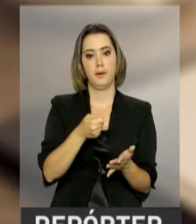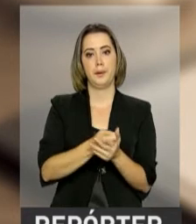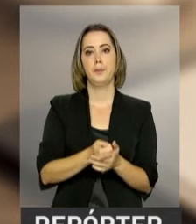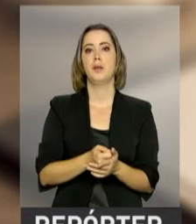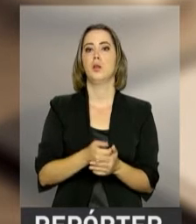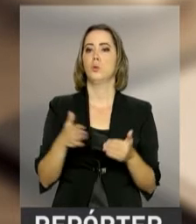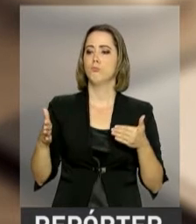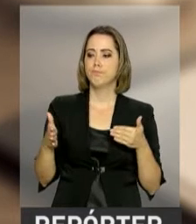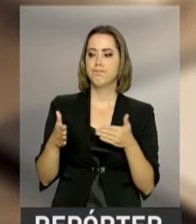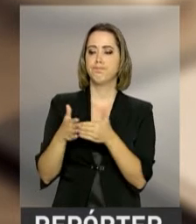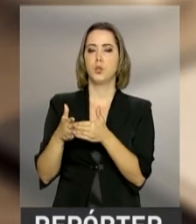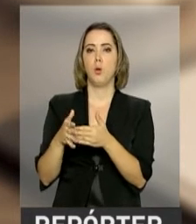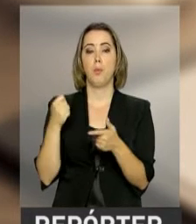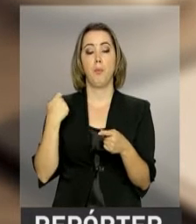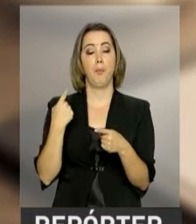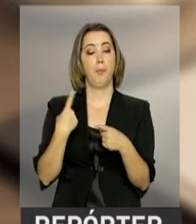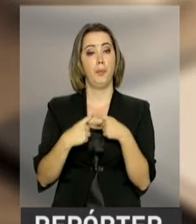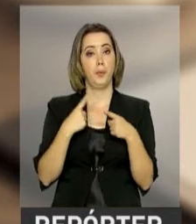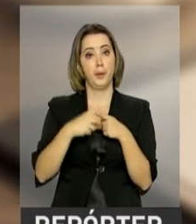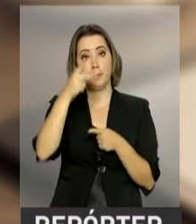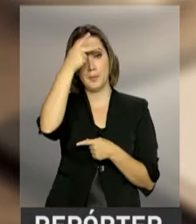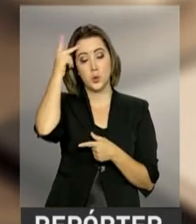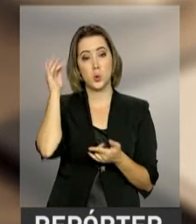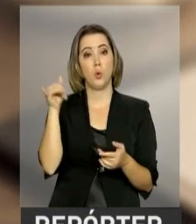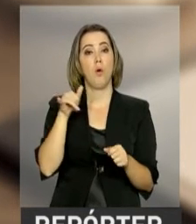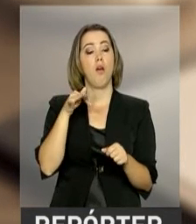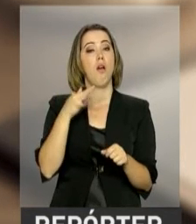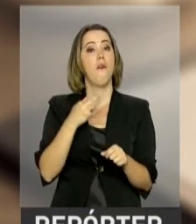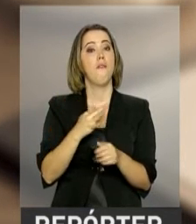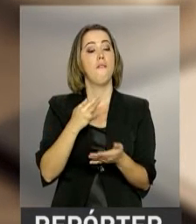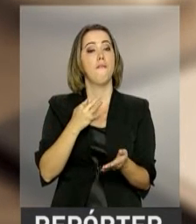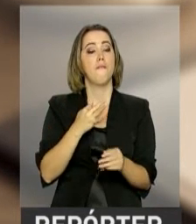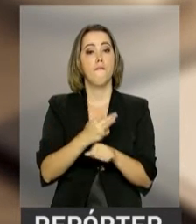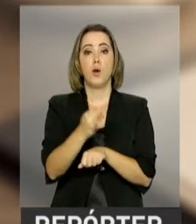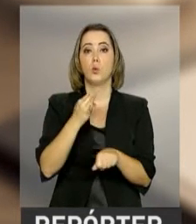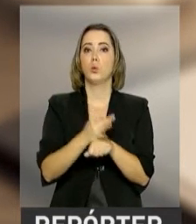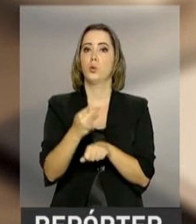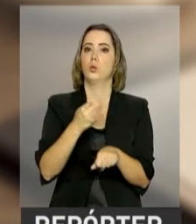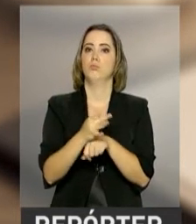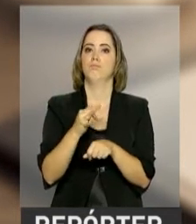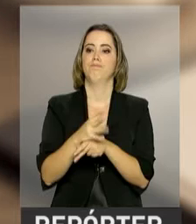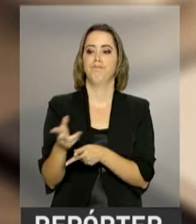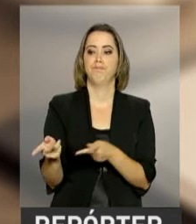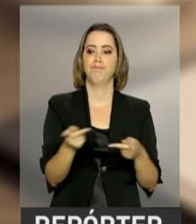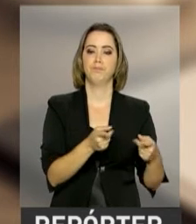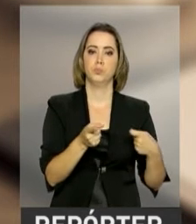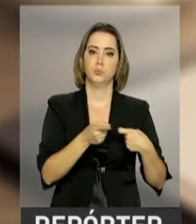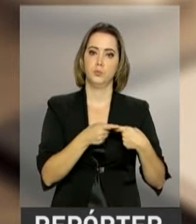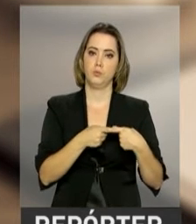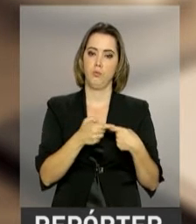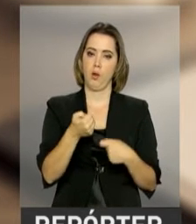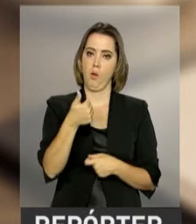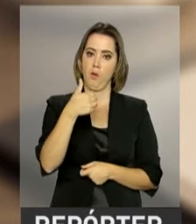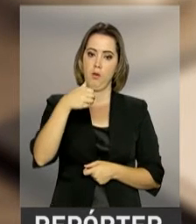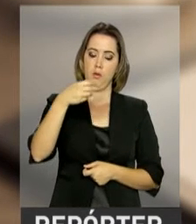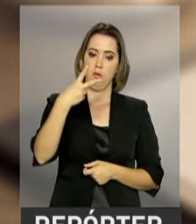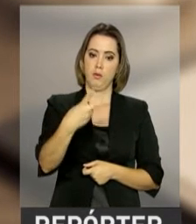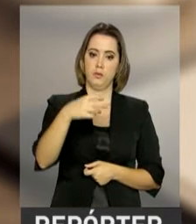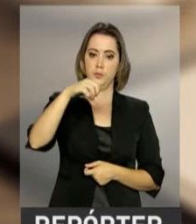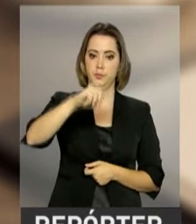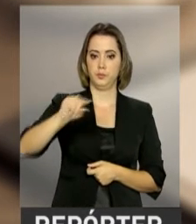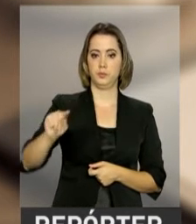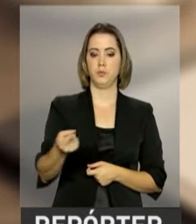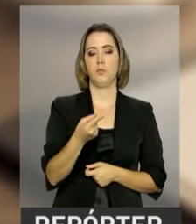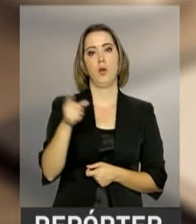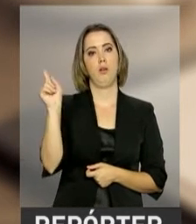porque os beneficiários não compareceram ao inss para fazer a perícia quase 29 mil foram cancelados na realização